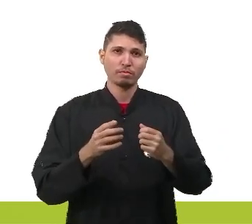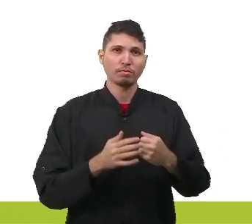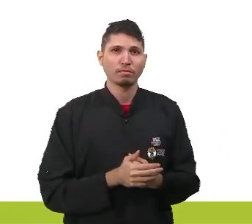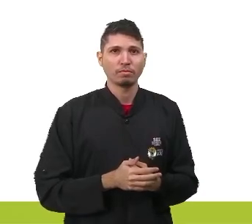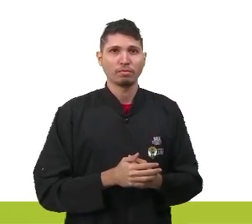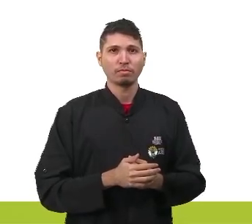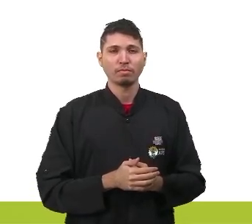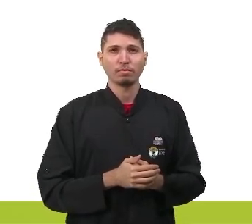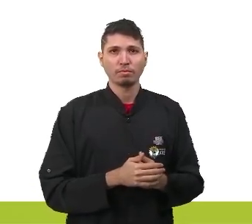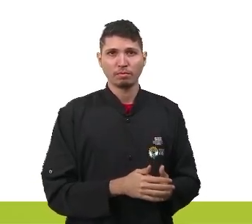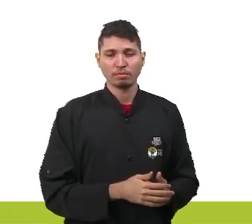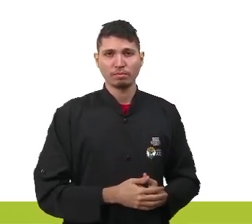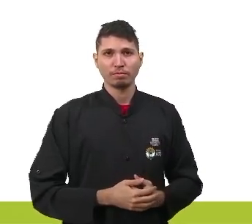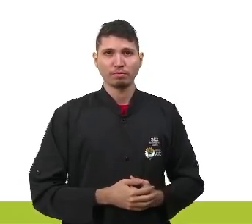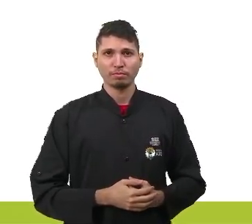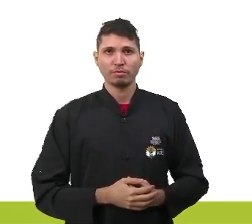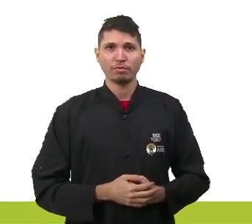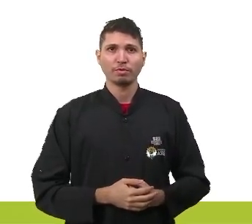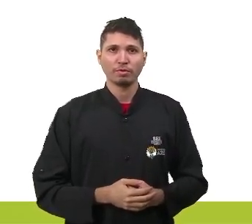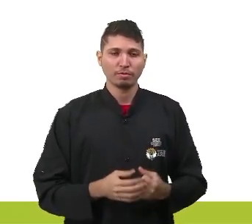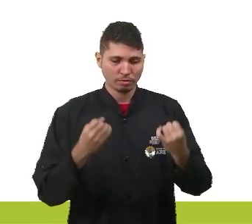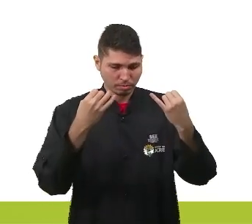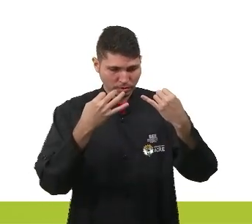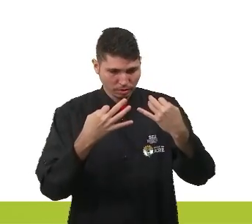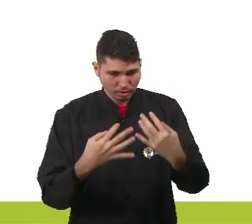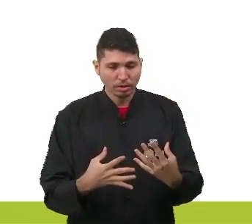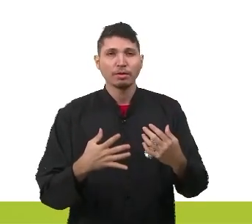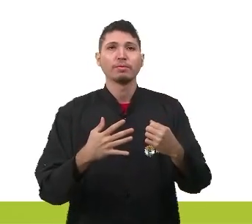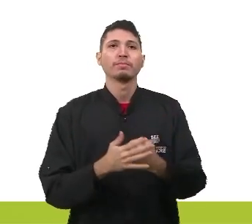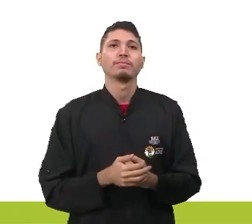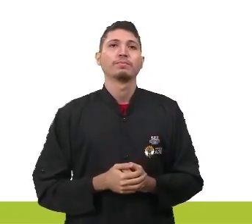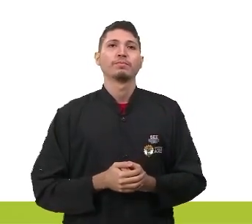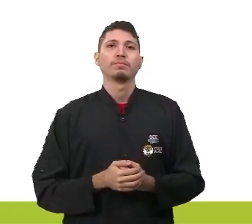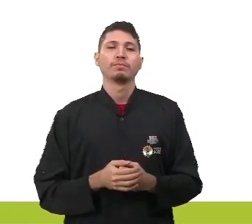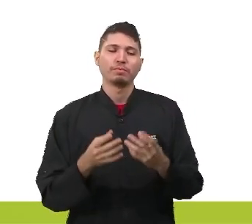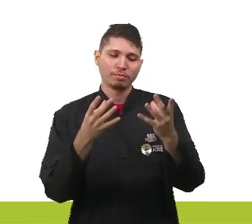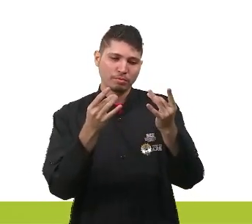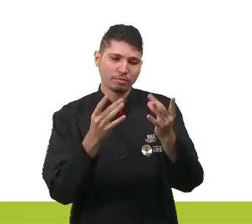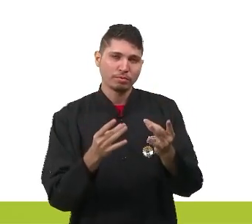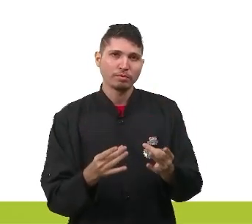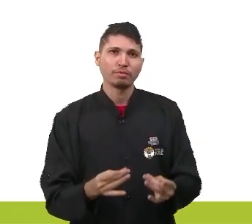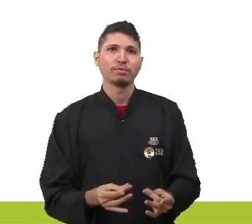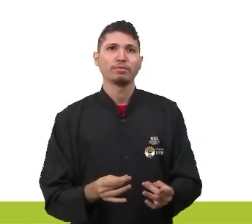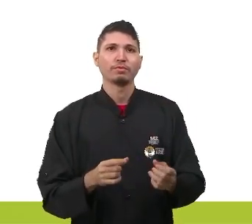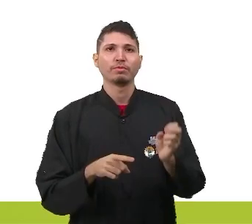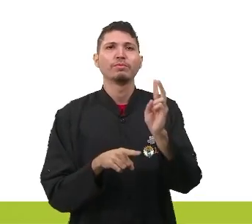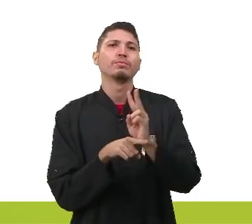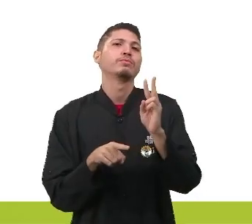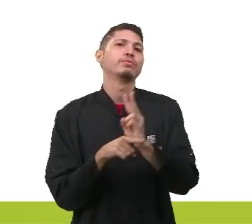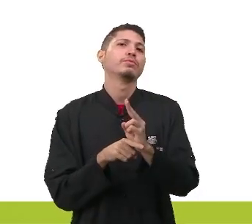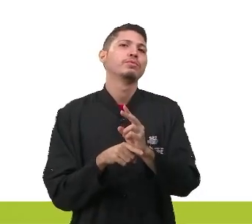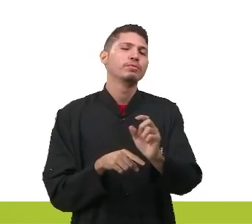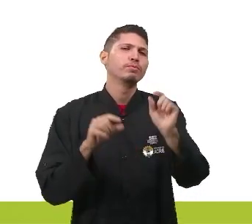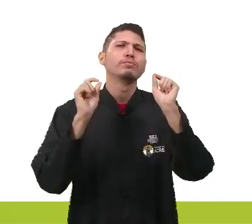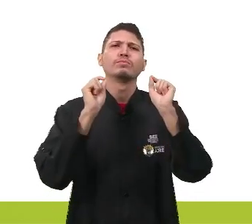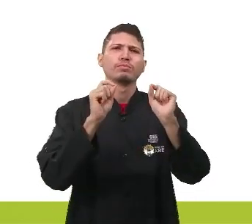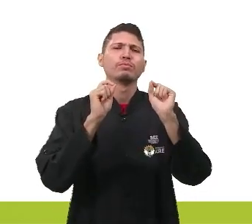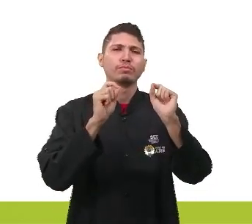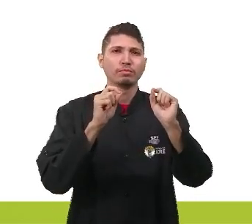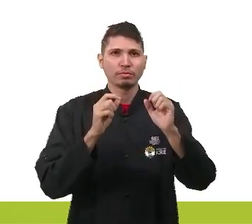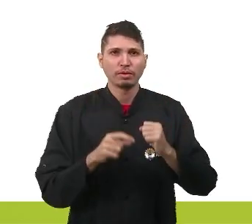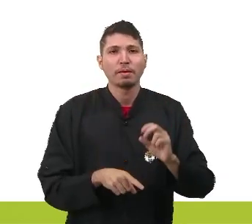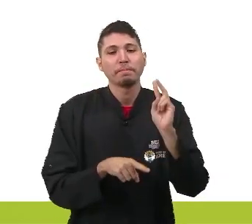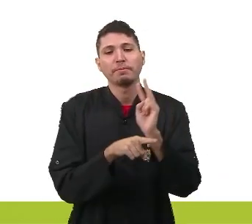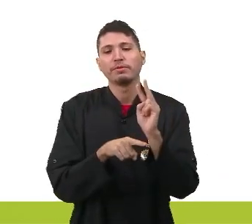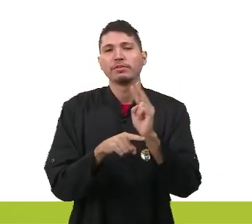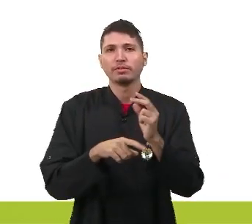aula a gente vai observar e falar mais especificamente sobre alguns desses meios. Mas o protecionismo, o que seria? Seria a proteção da